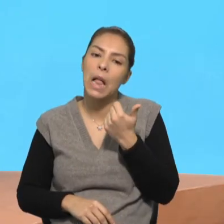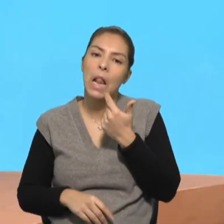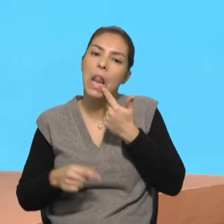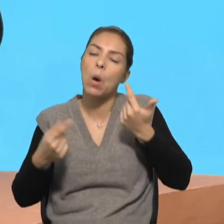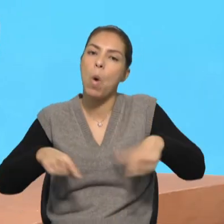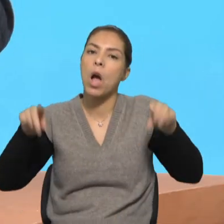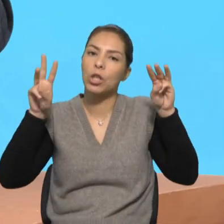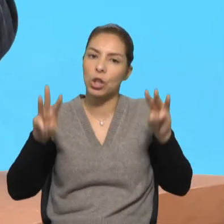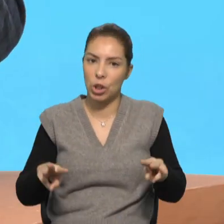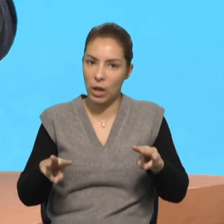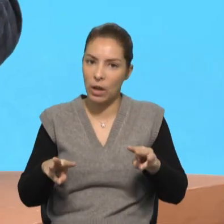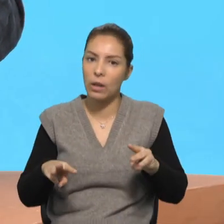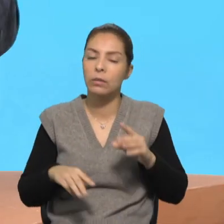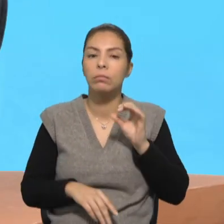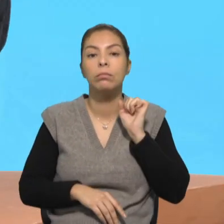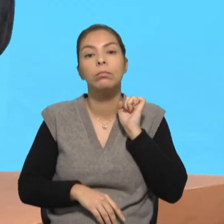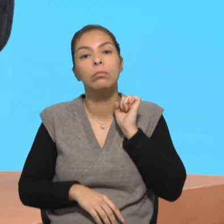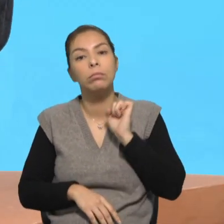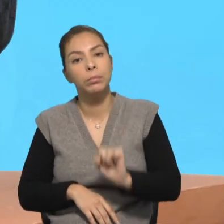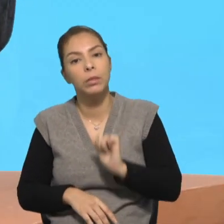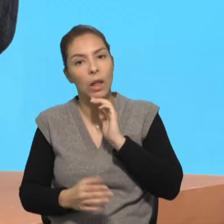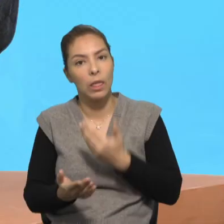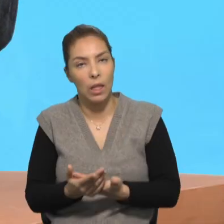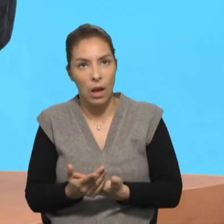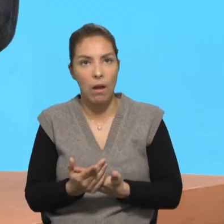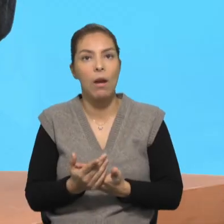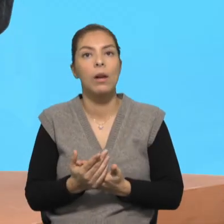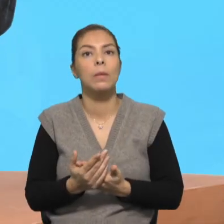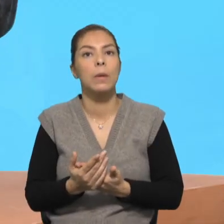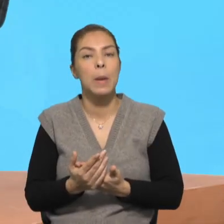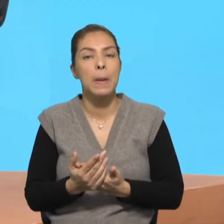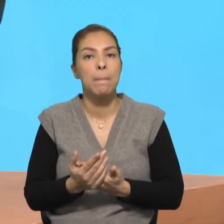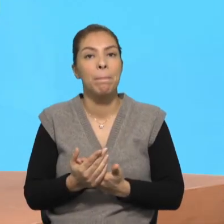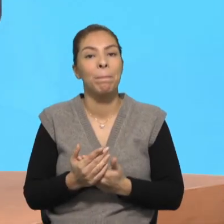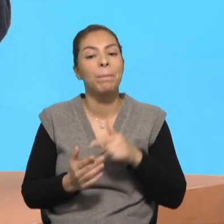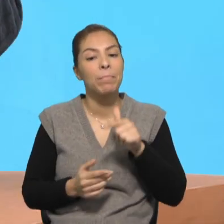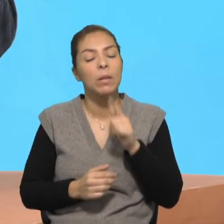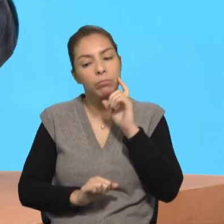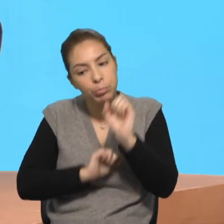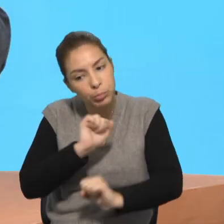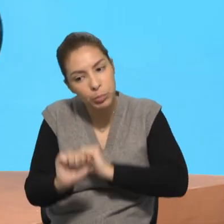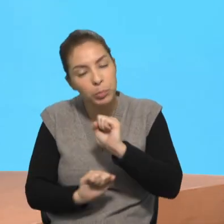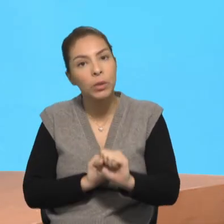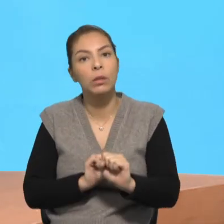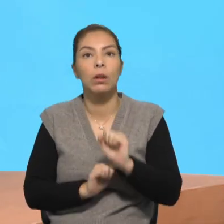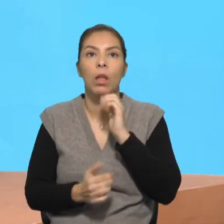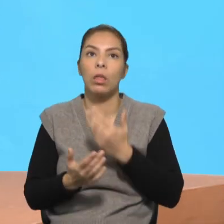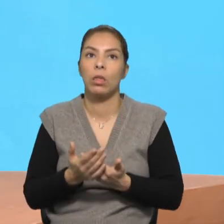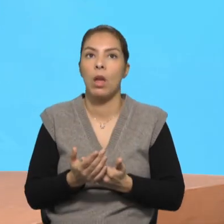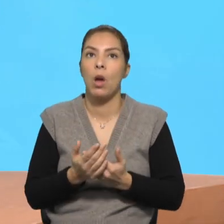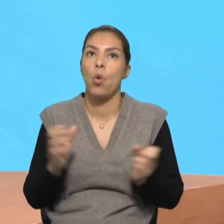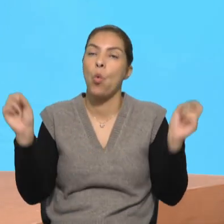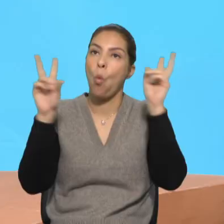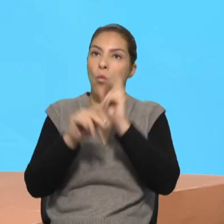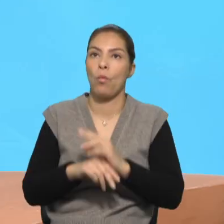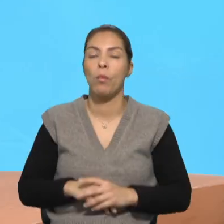para significar, de facto, este revestimento, este conferir uma identidade própria para Jesus anunciar uma missão nova.